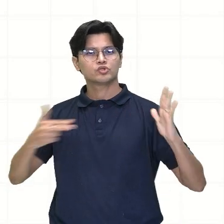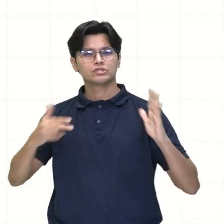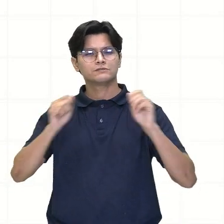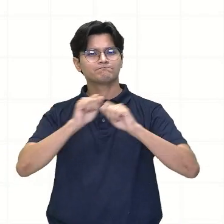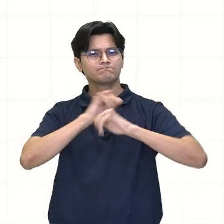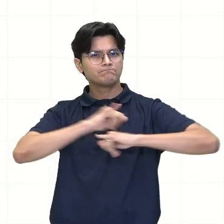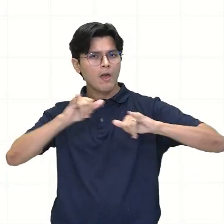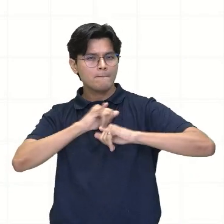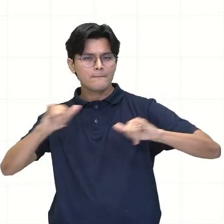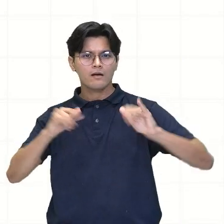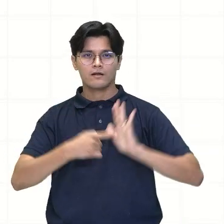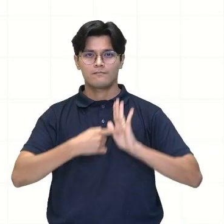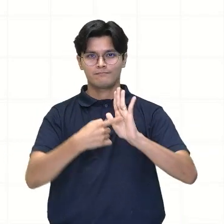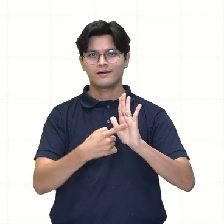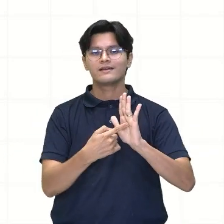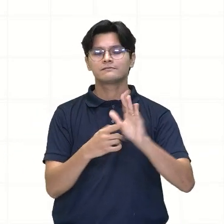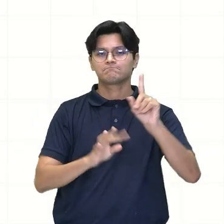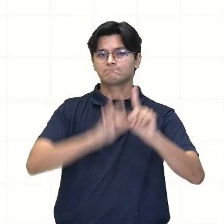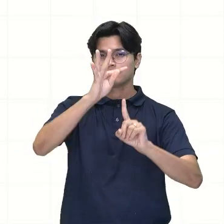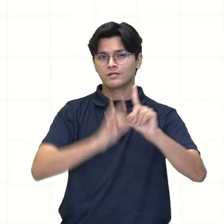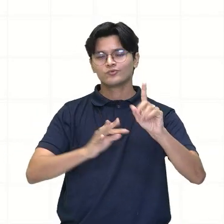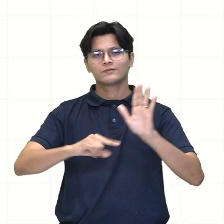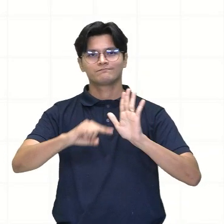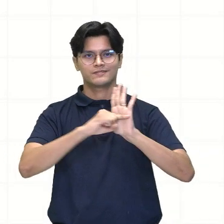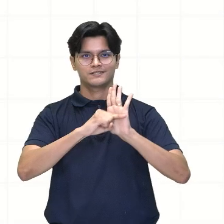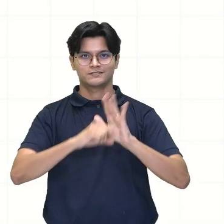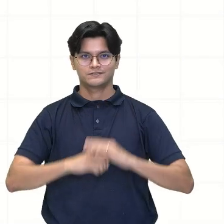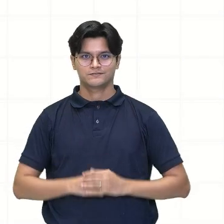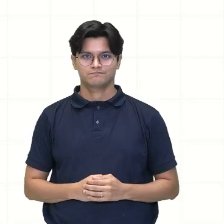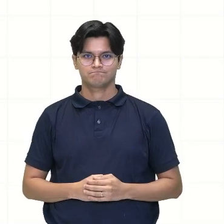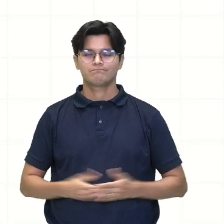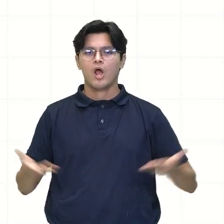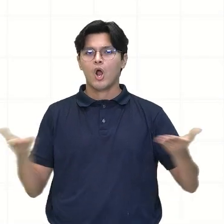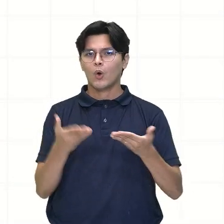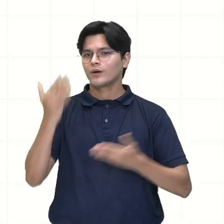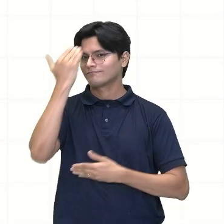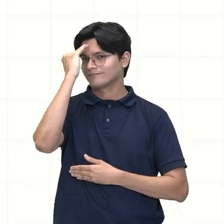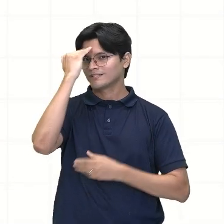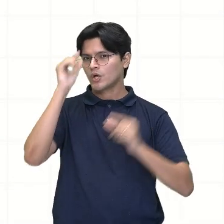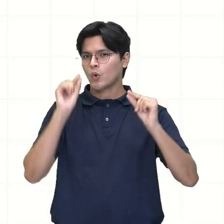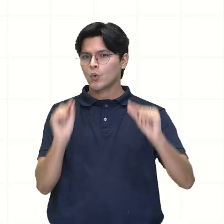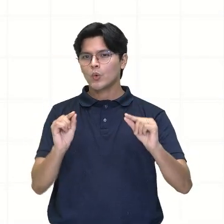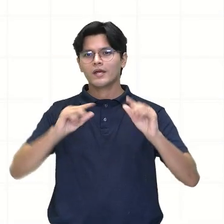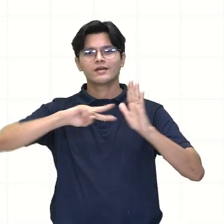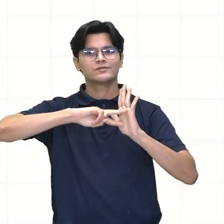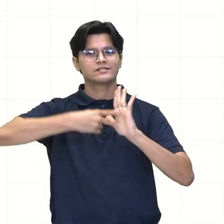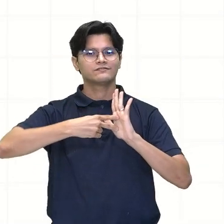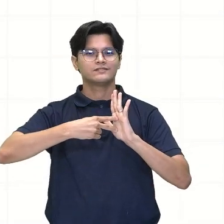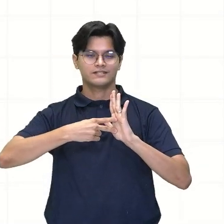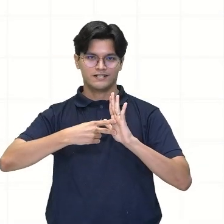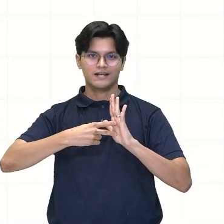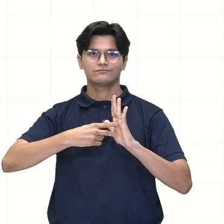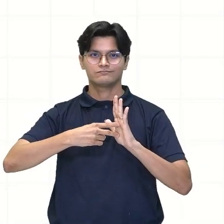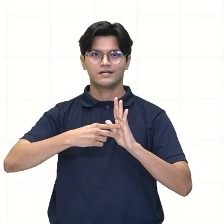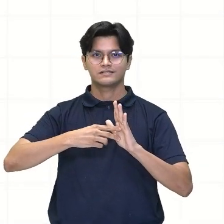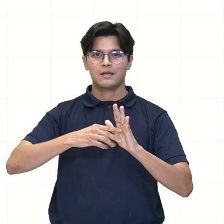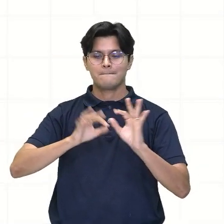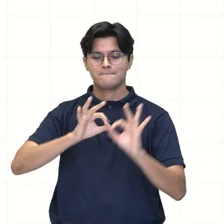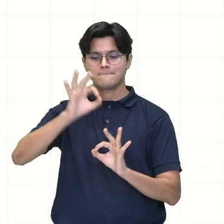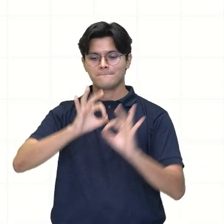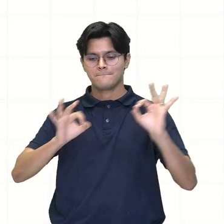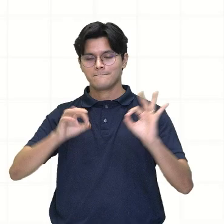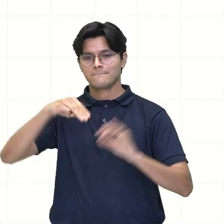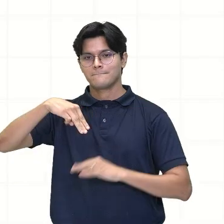temperaturas negativas. Vamos entender o que significam essas medidas.